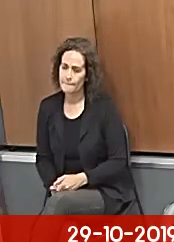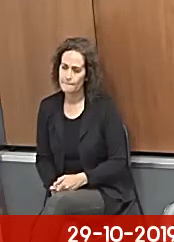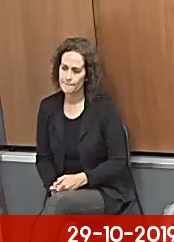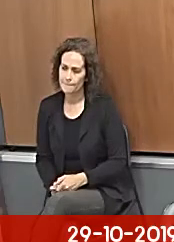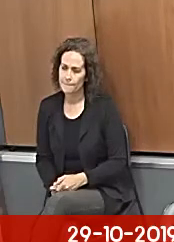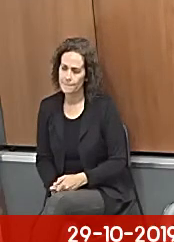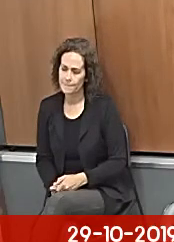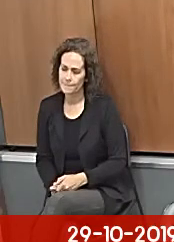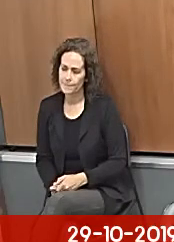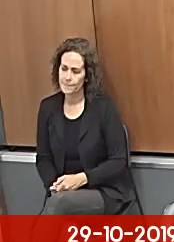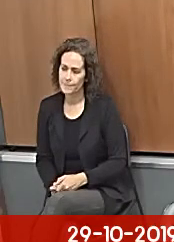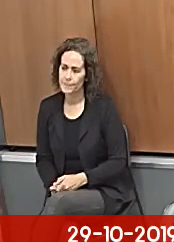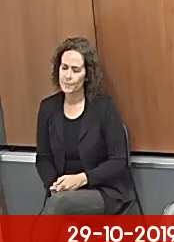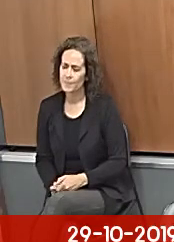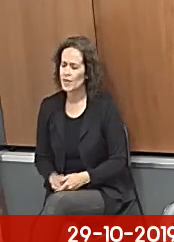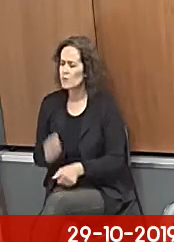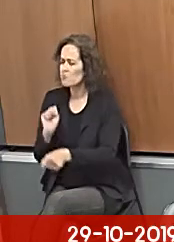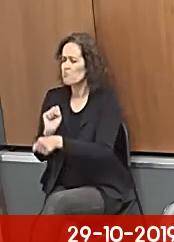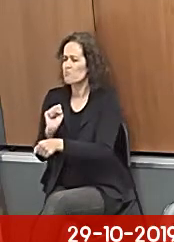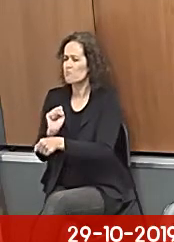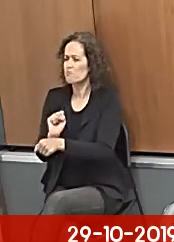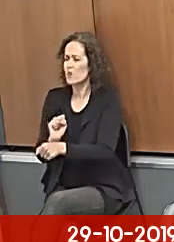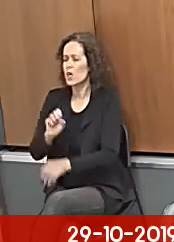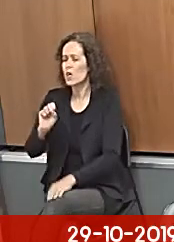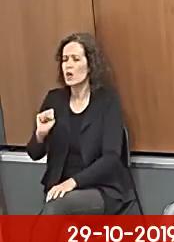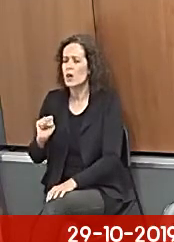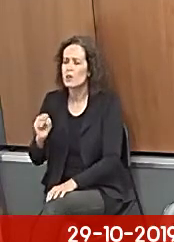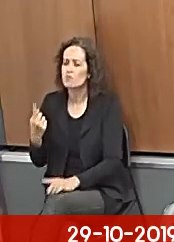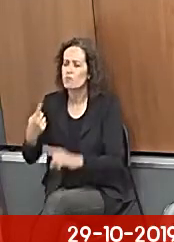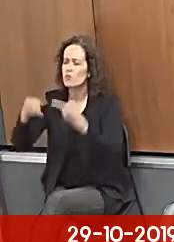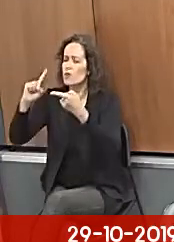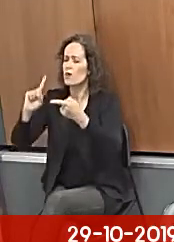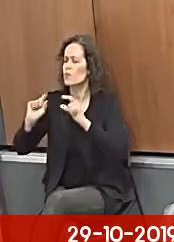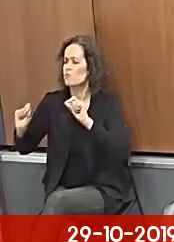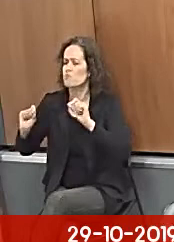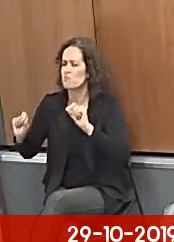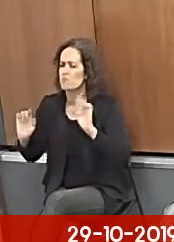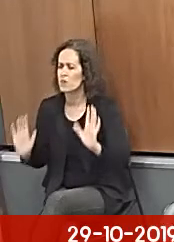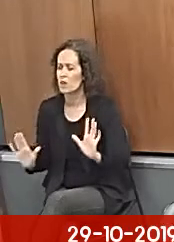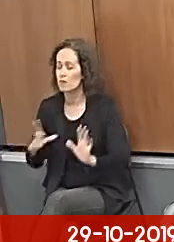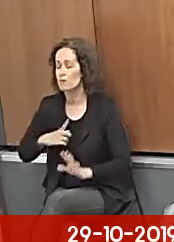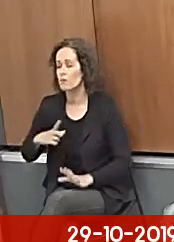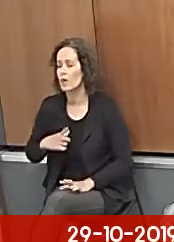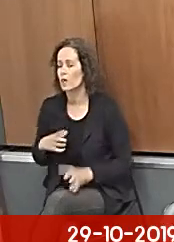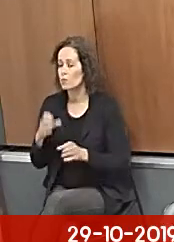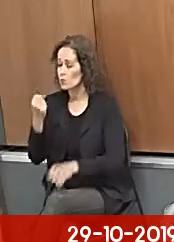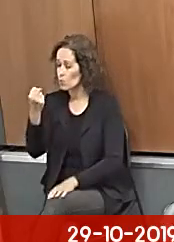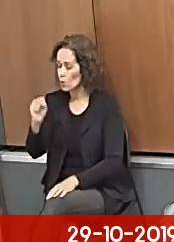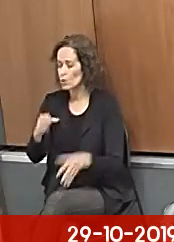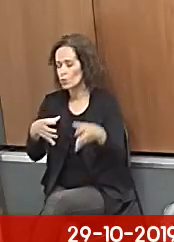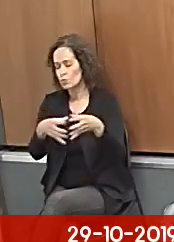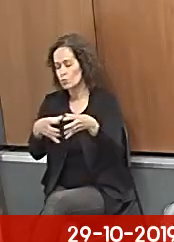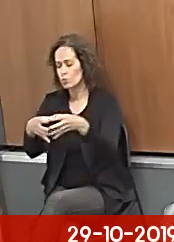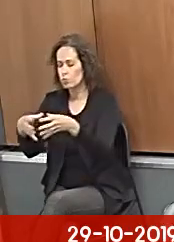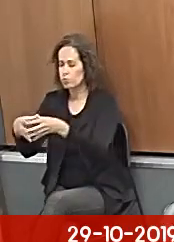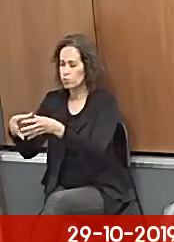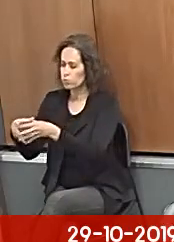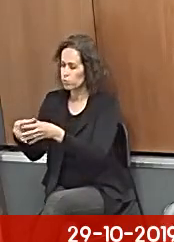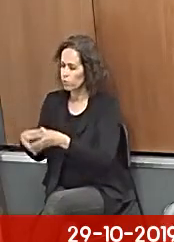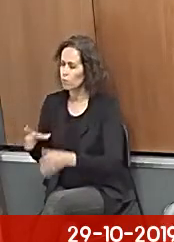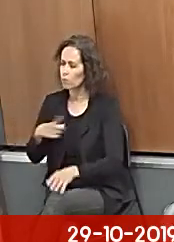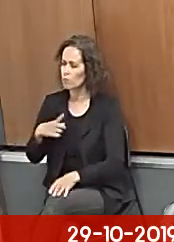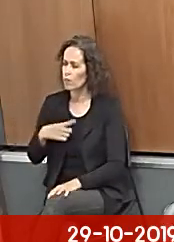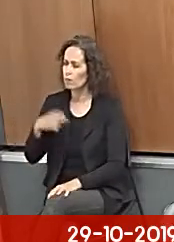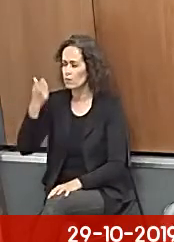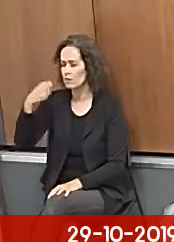Então, isso vai apresentar o que o Superar faz, né? Ele tem hoje 8 núcleos. Um dos núcleos dele é a Devibel, Associação